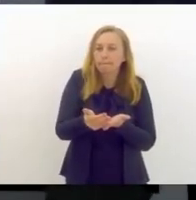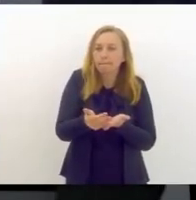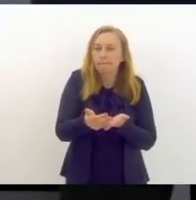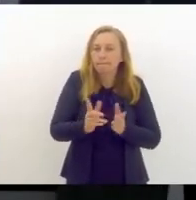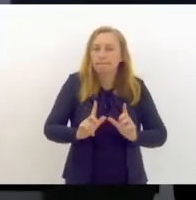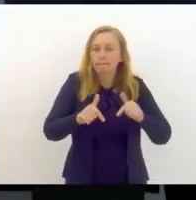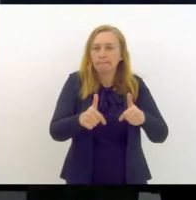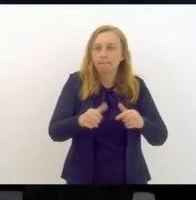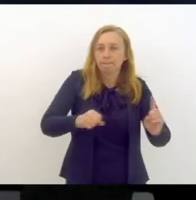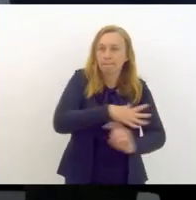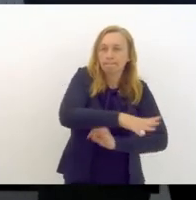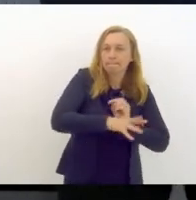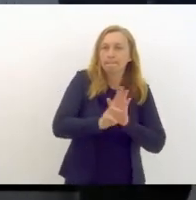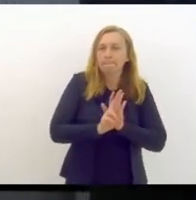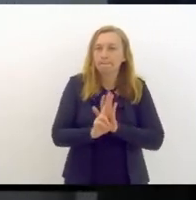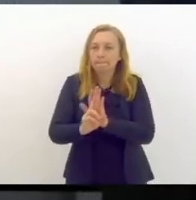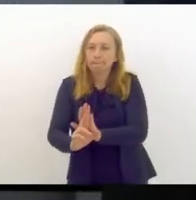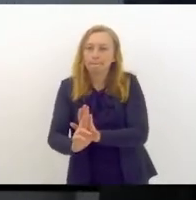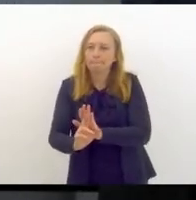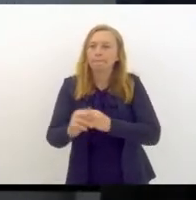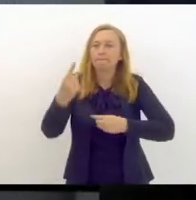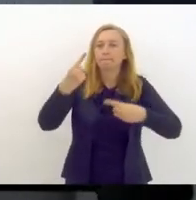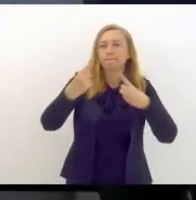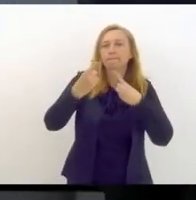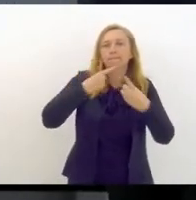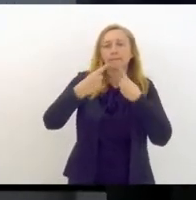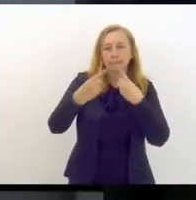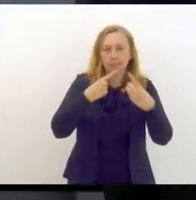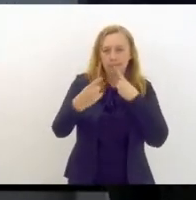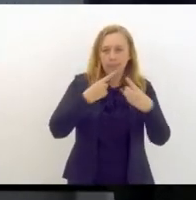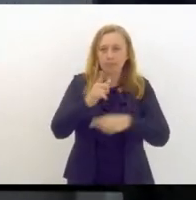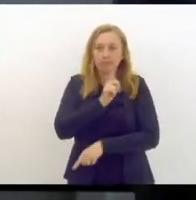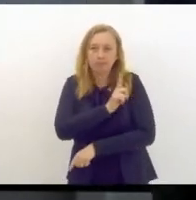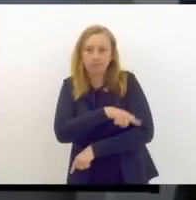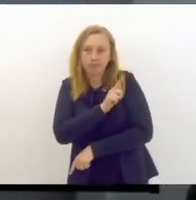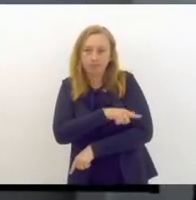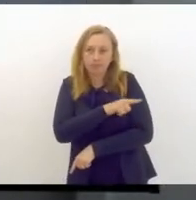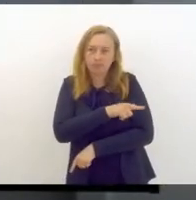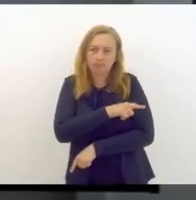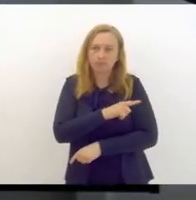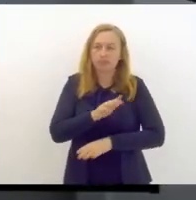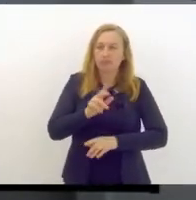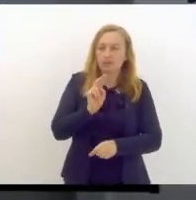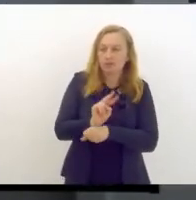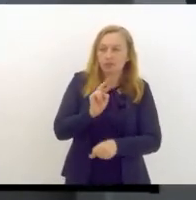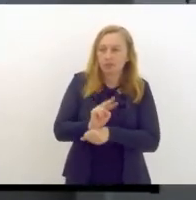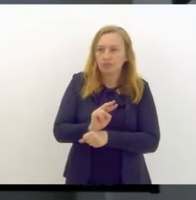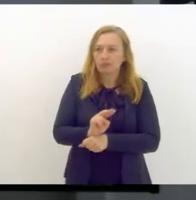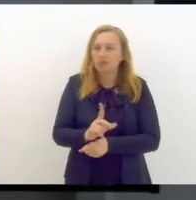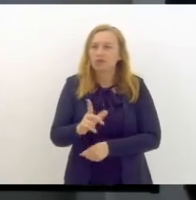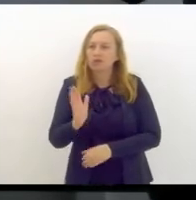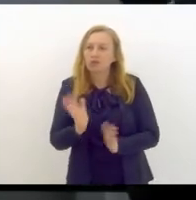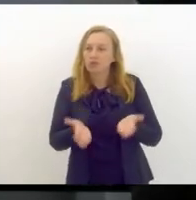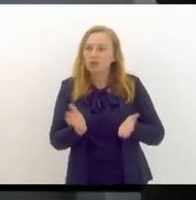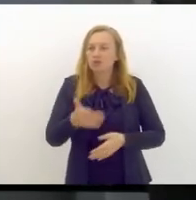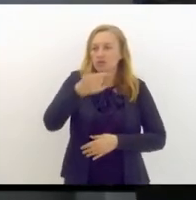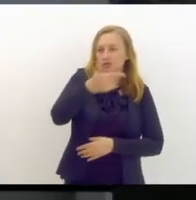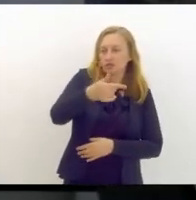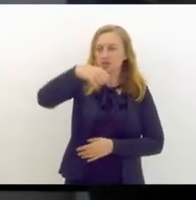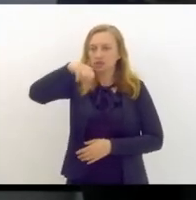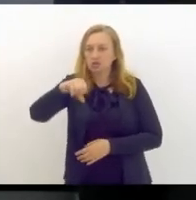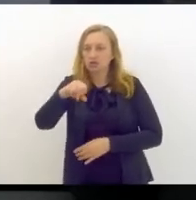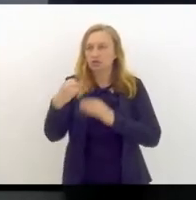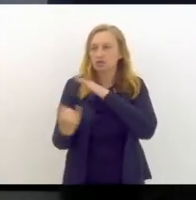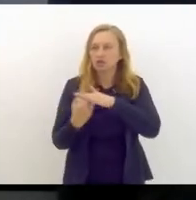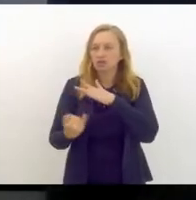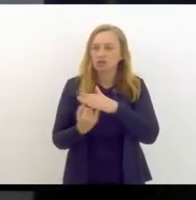representatividade da sociedade para a discussão da gestão da unidade de conservação. Nós temos hoje 29 instituições dentro do